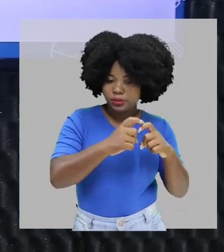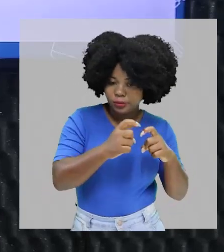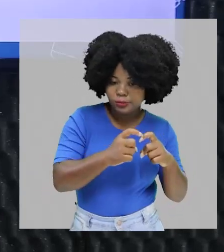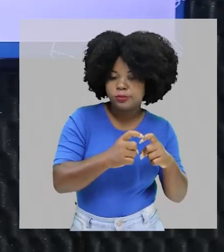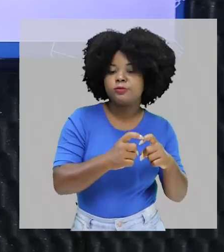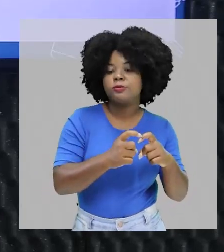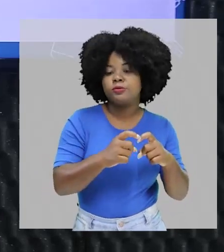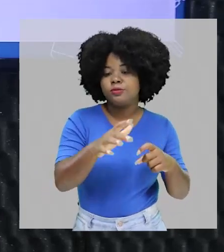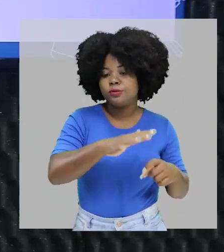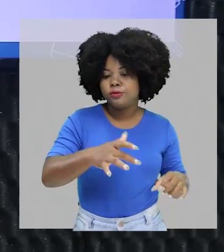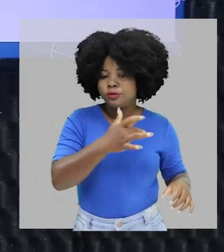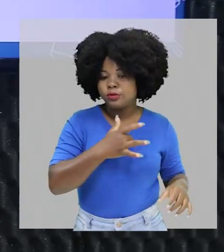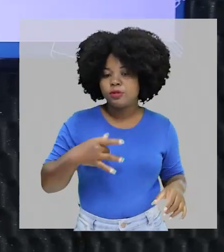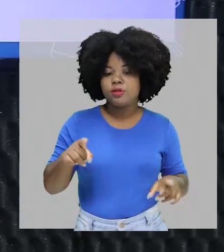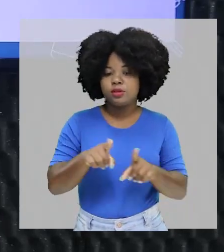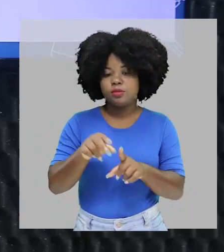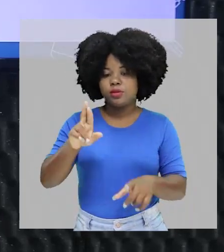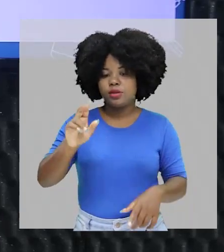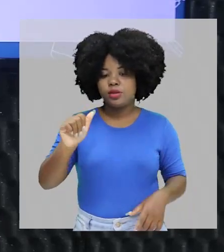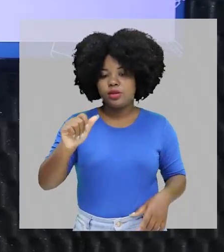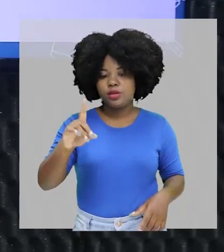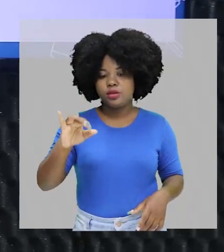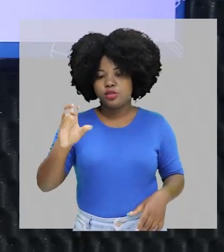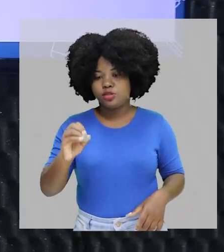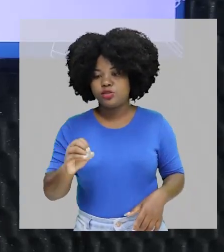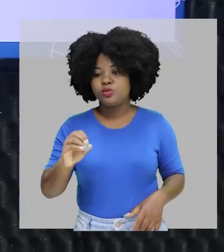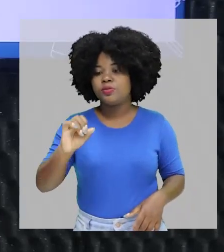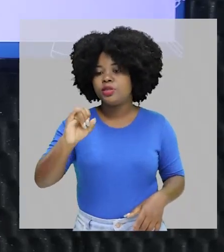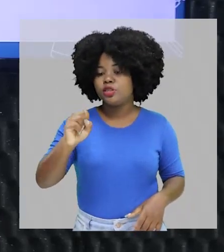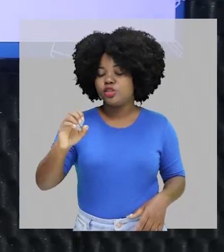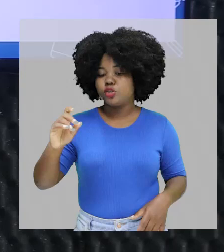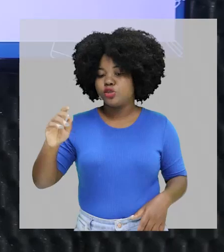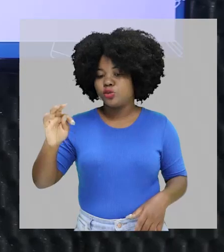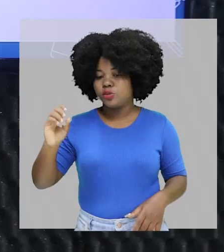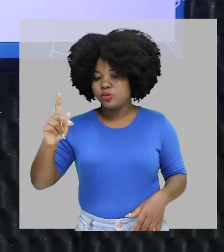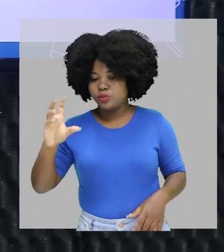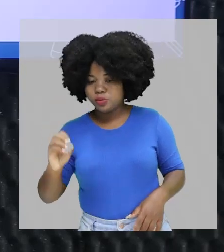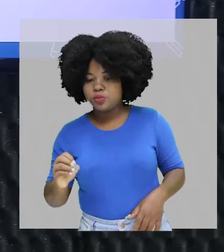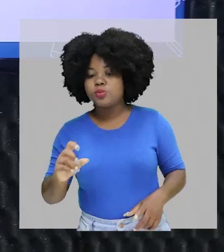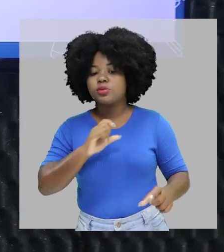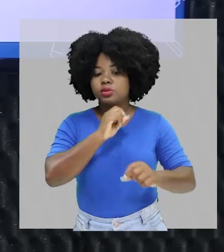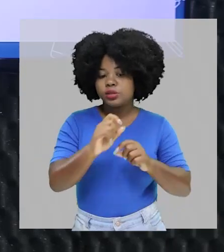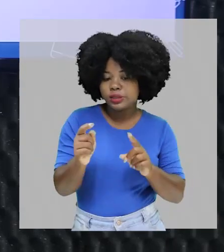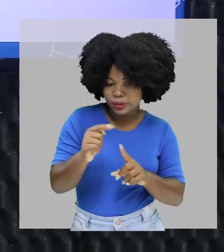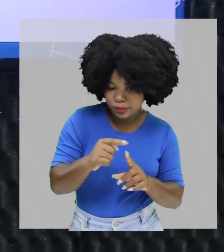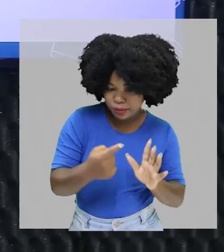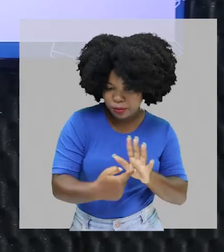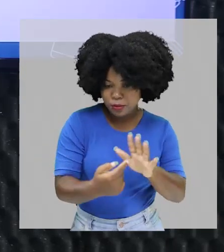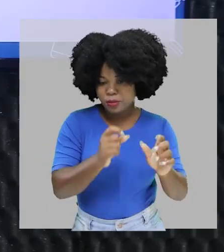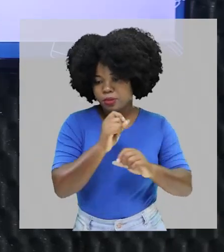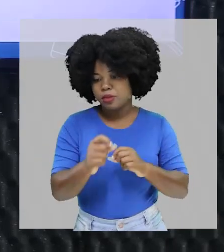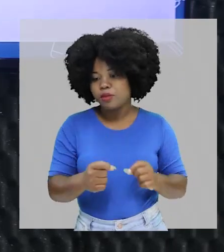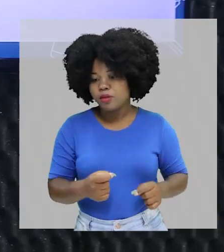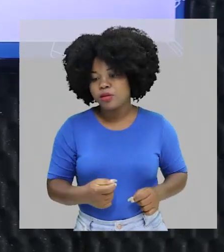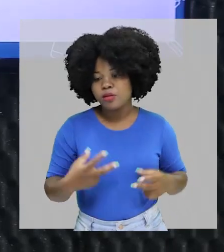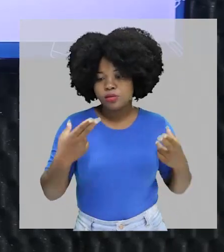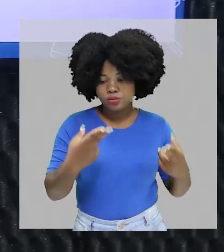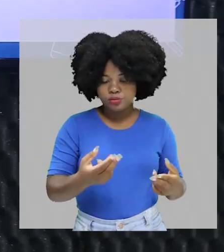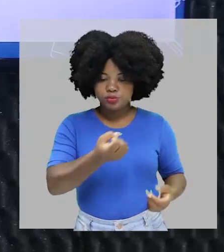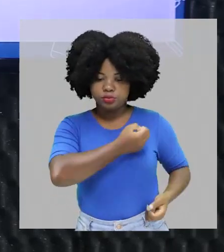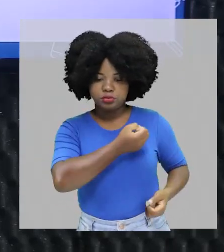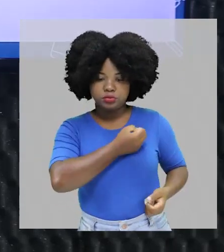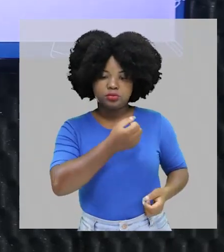E falamos de radioisótopos. Os isótopos são aqueles elementos que vão apresentar o mesmo número atômico,